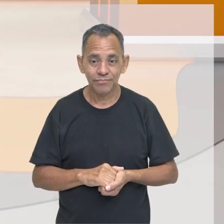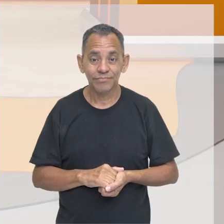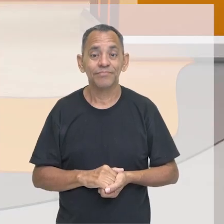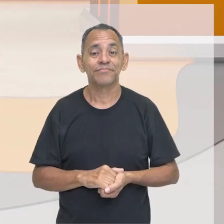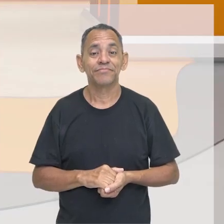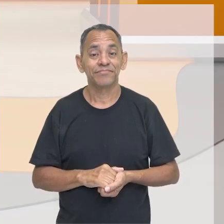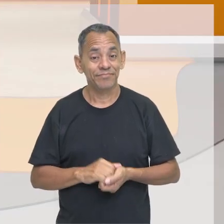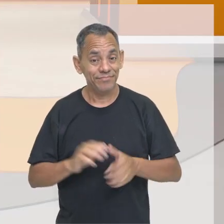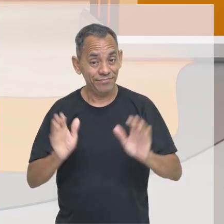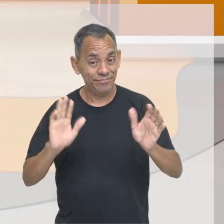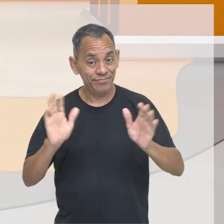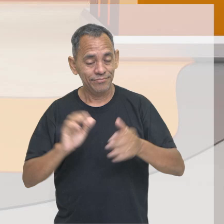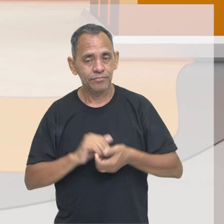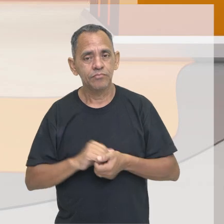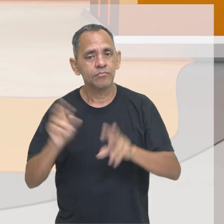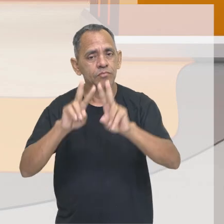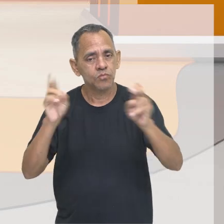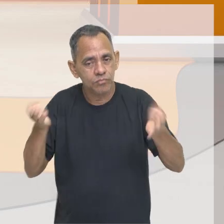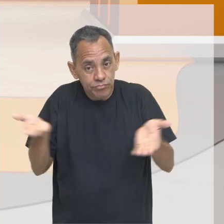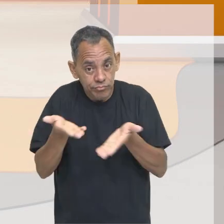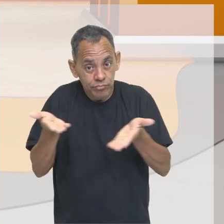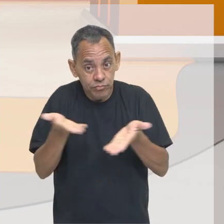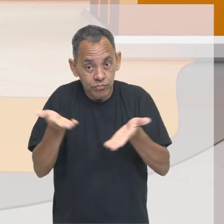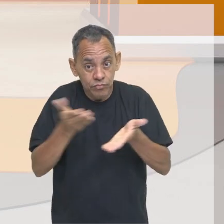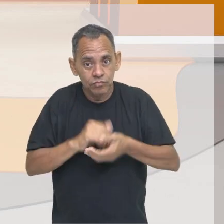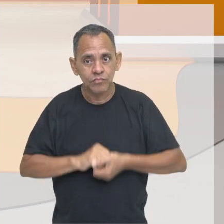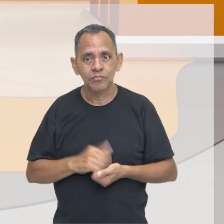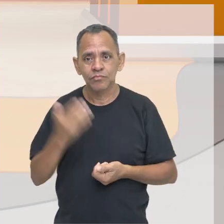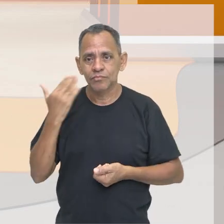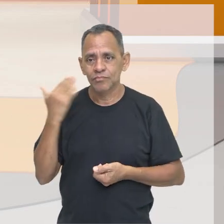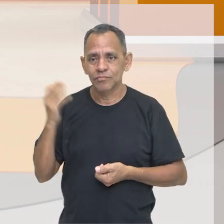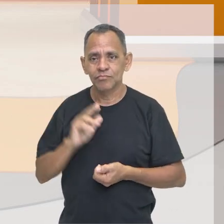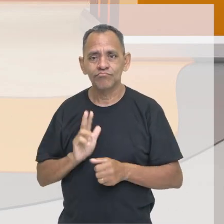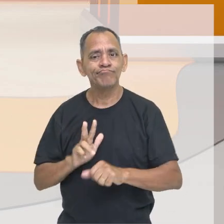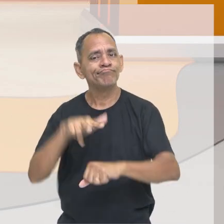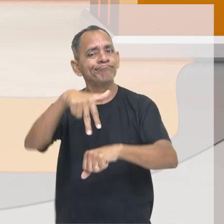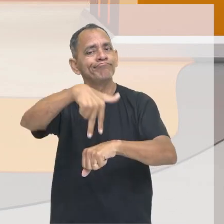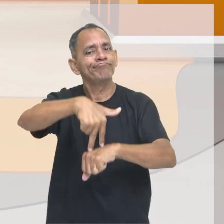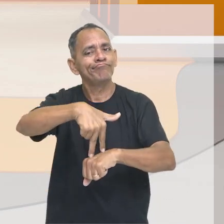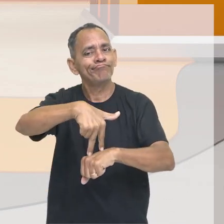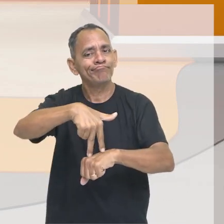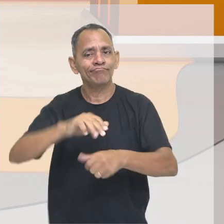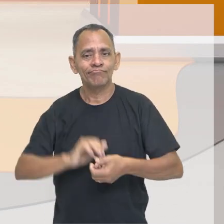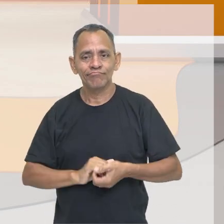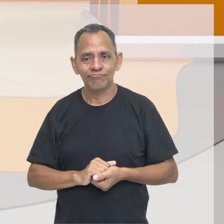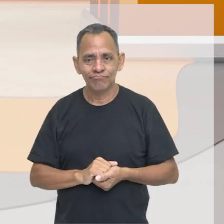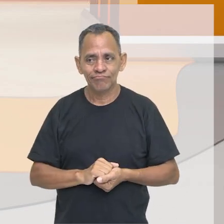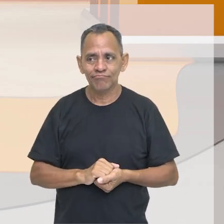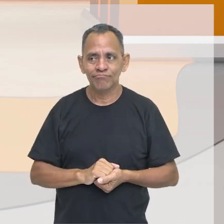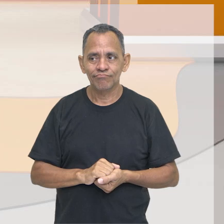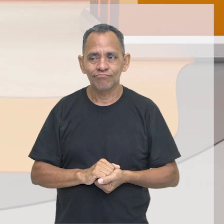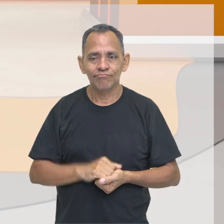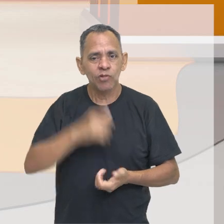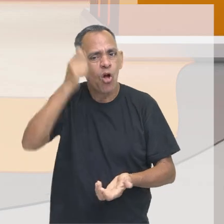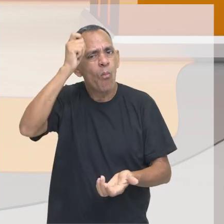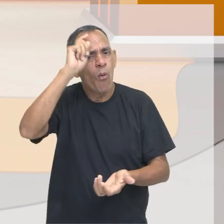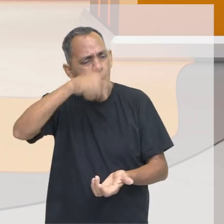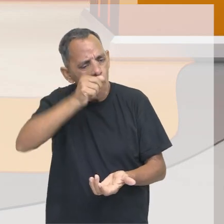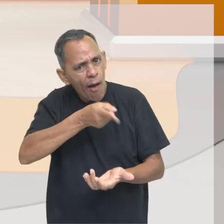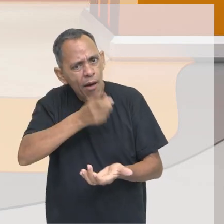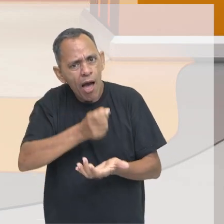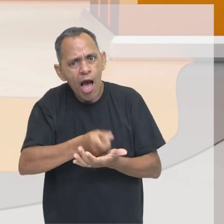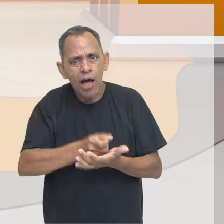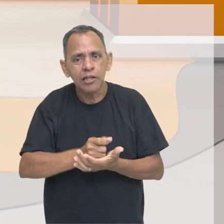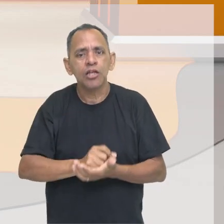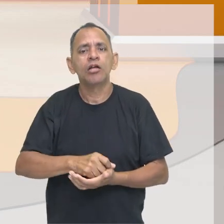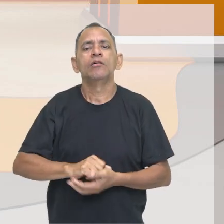Olá, queridos! O tema desta revisão é totalitarismo. E nós trouxemos aqui a imagem dos líderes desses